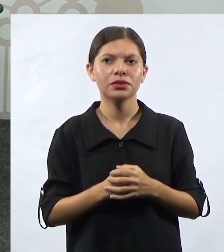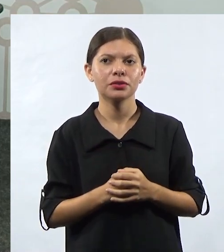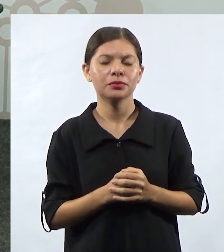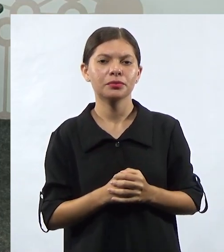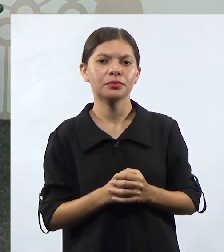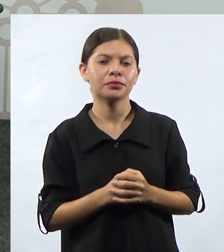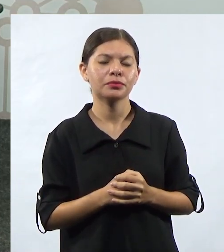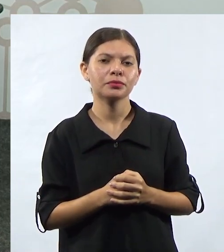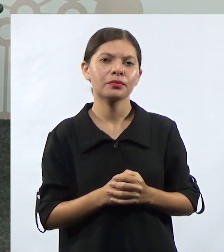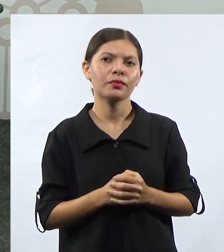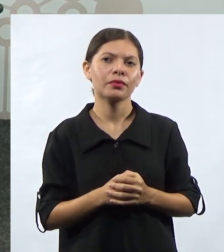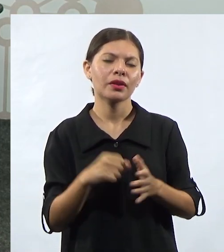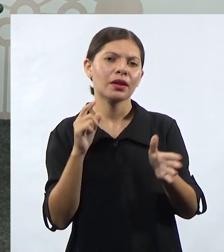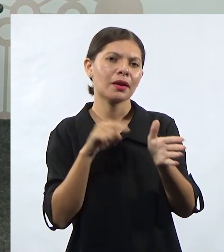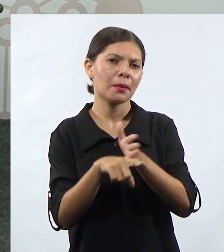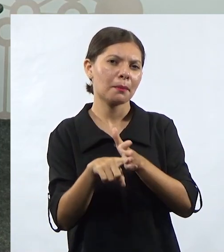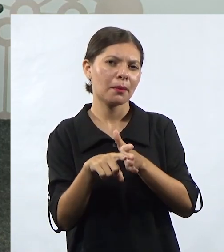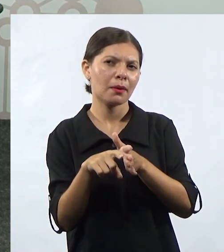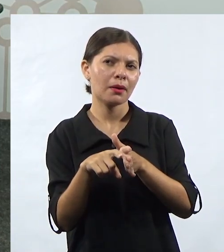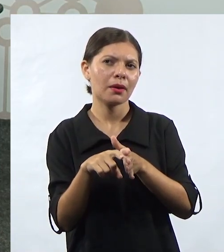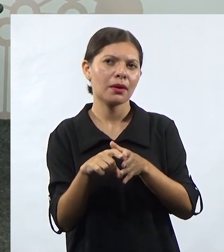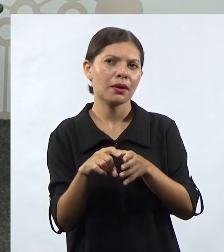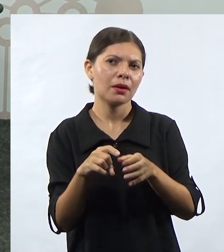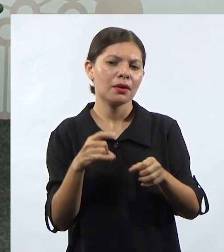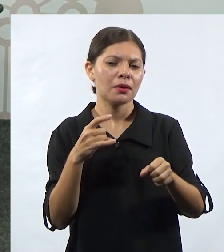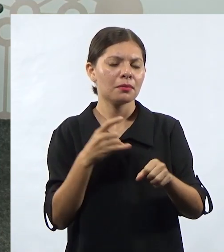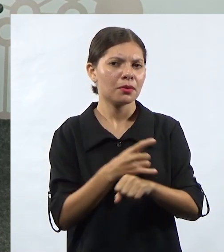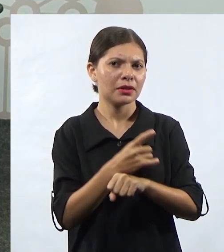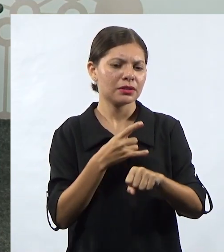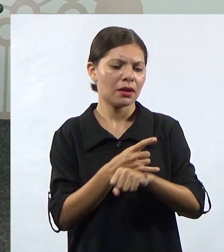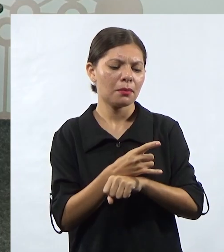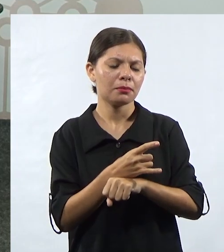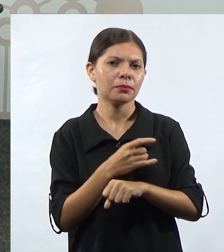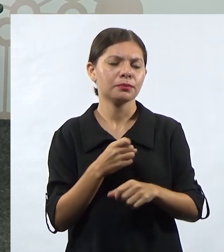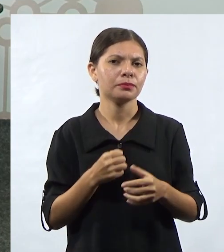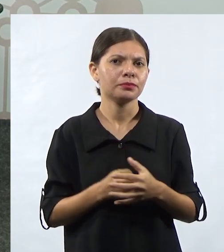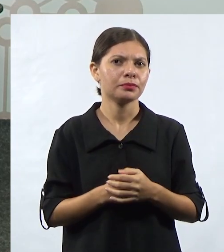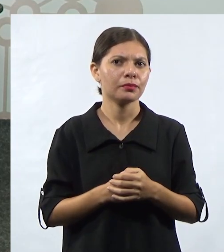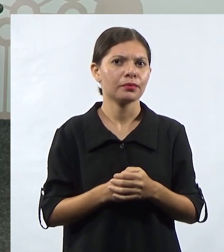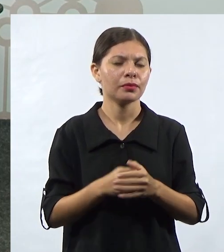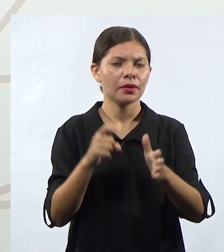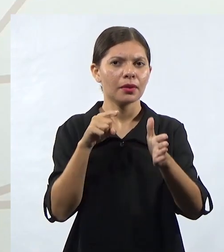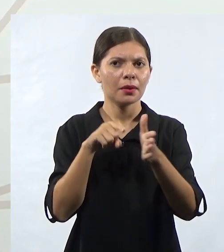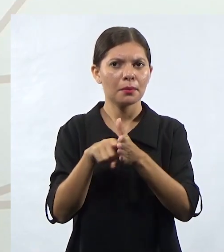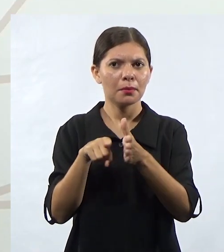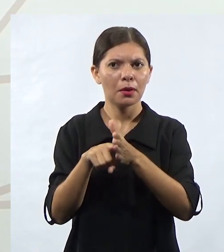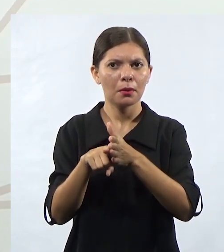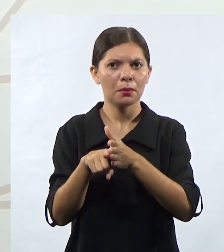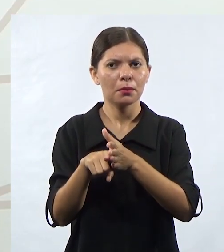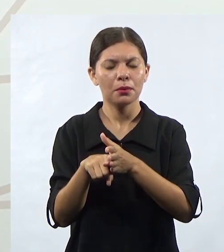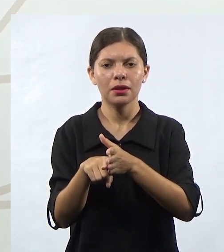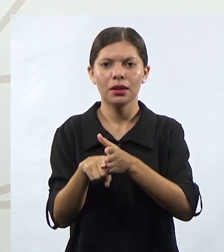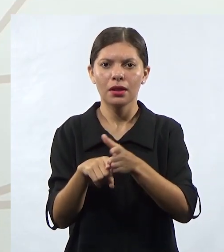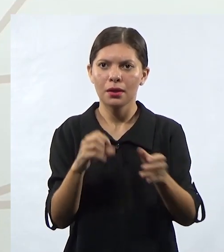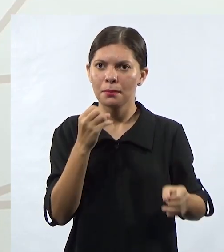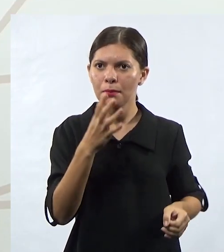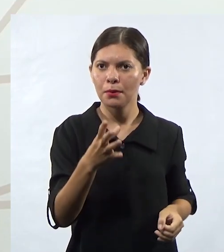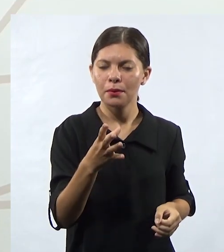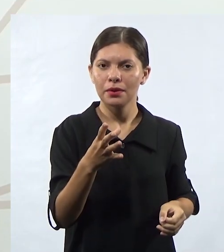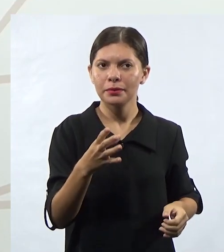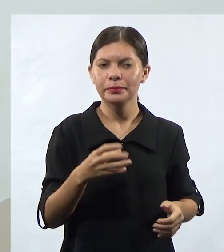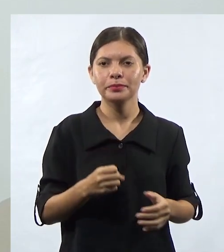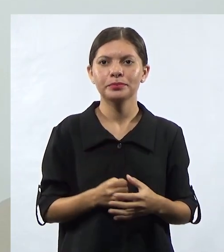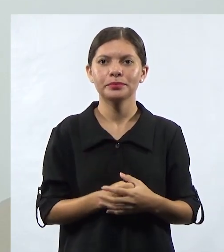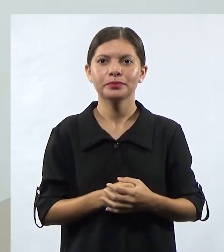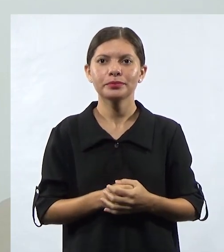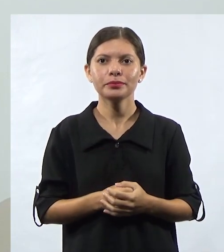aí, será que a gente pode fazer pelo WhatsApp? Boa pergunta. Eu acho que... Essa pergunta